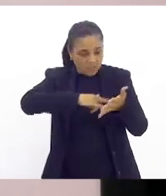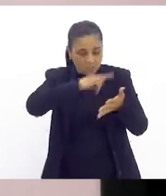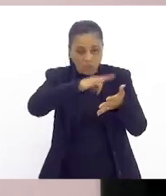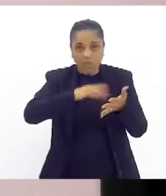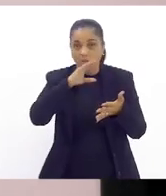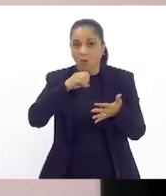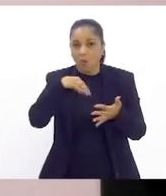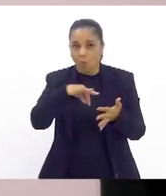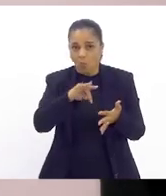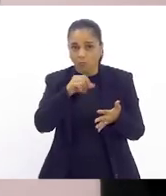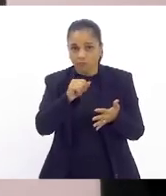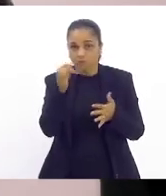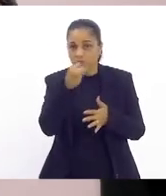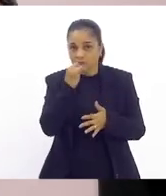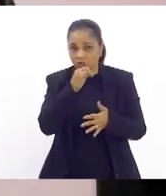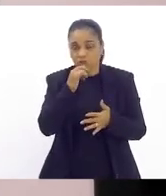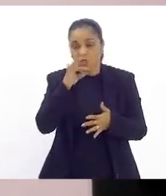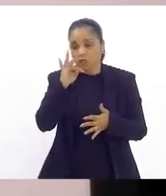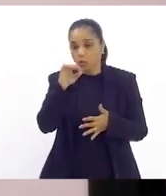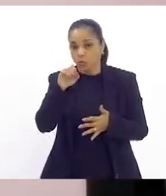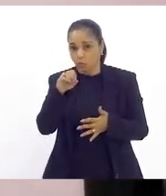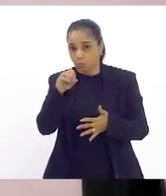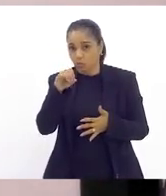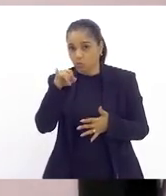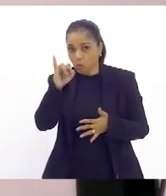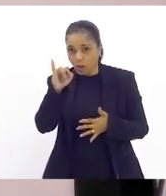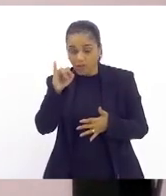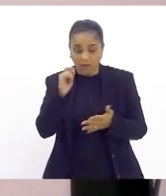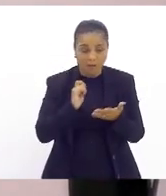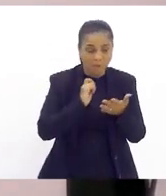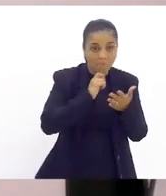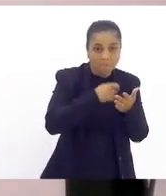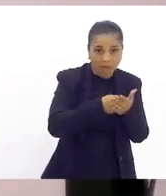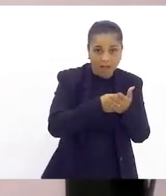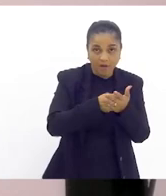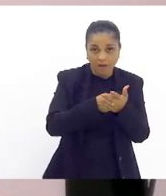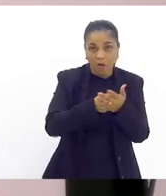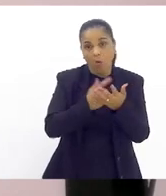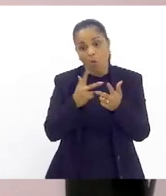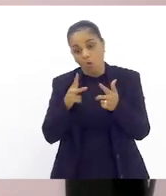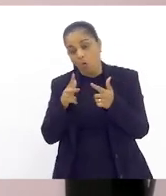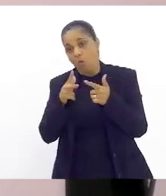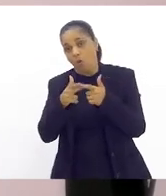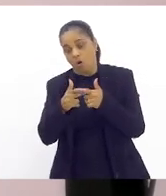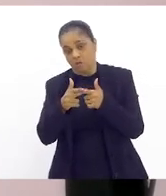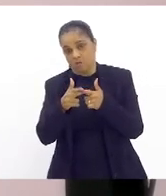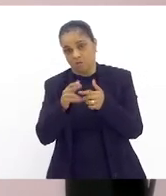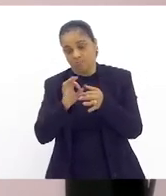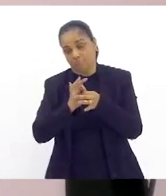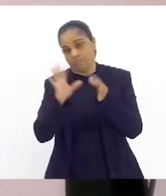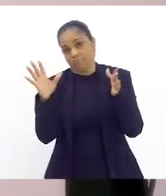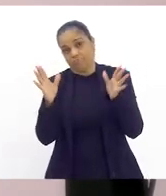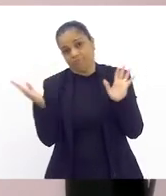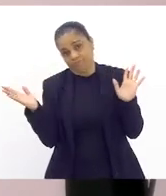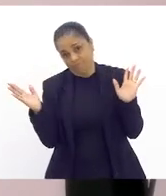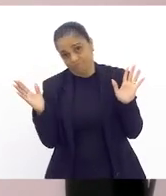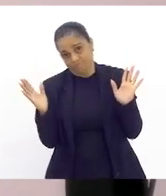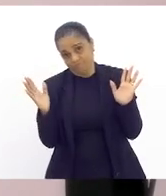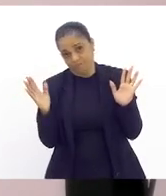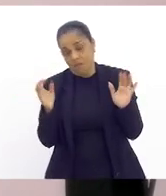de energia que que ele faz ele paga ou ele deixa ou ele deixa cortar energia estamos falando de um bem